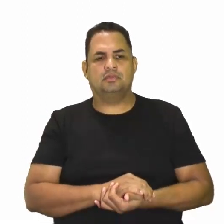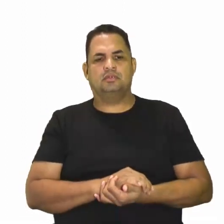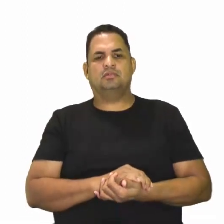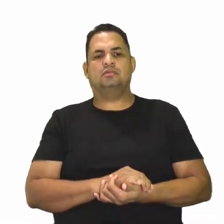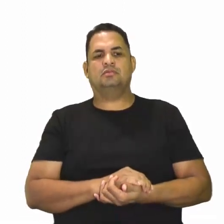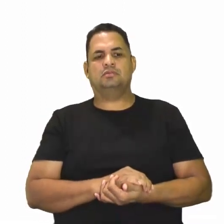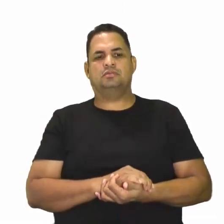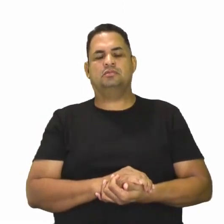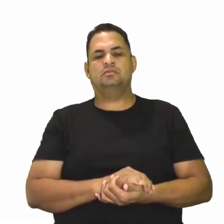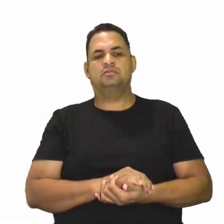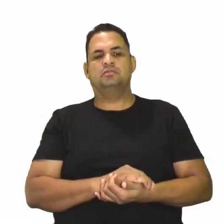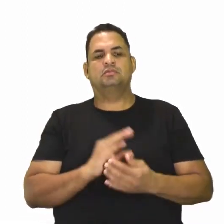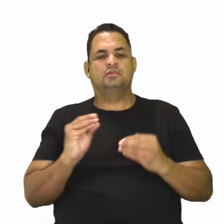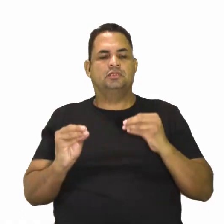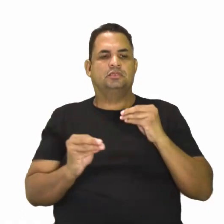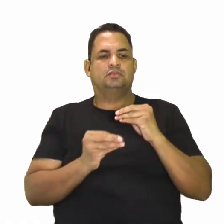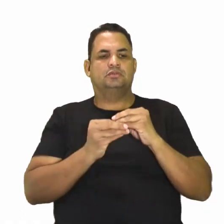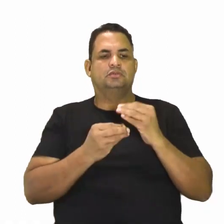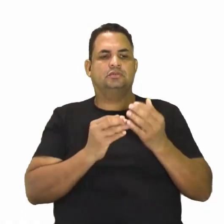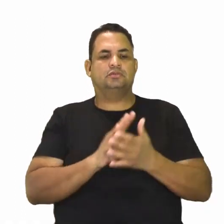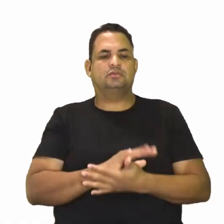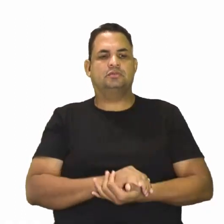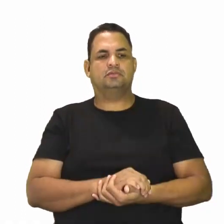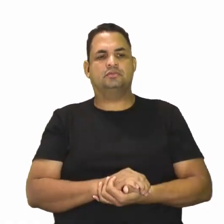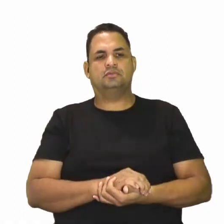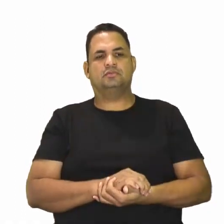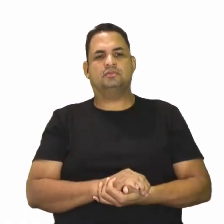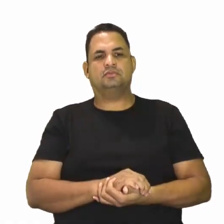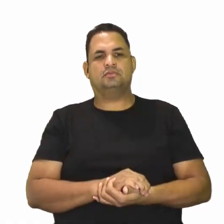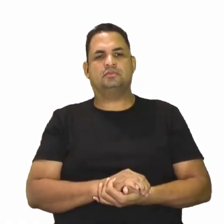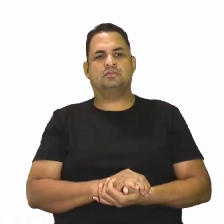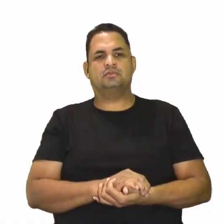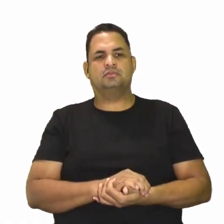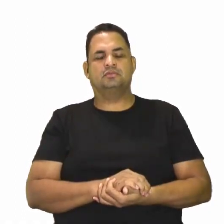Nada para acrescentar, é bem direto.